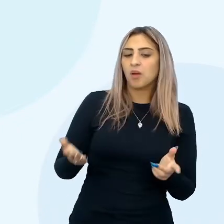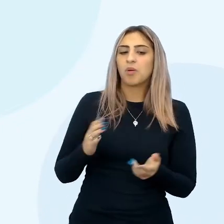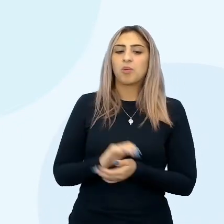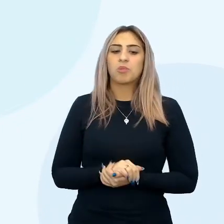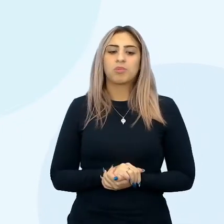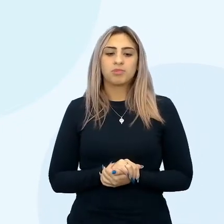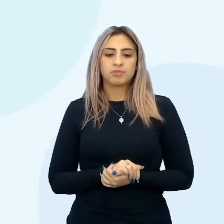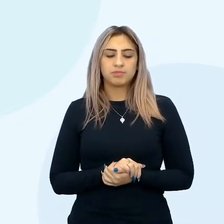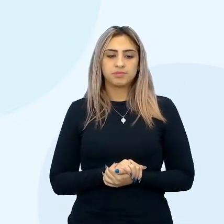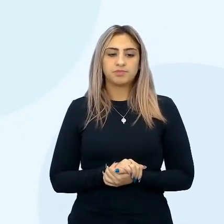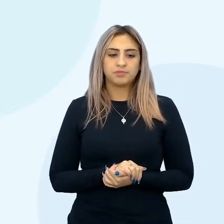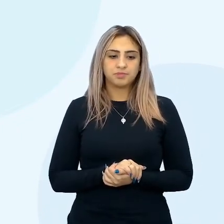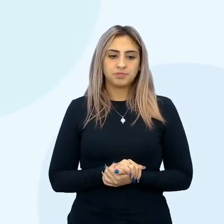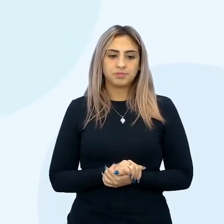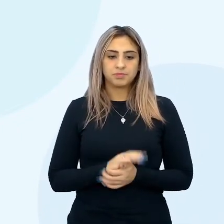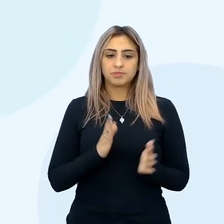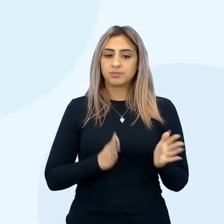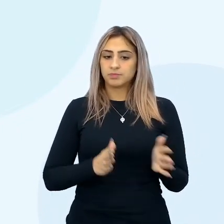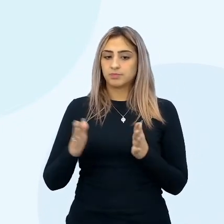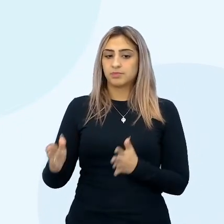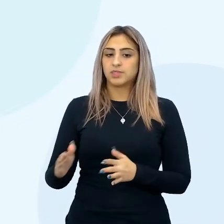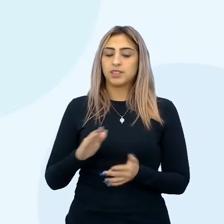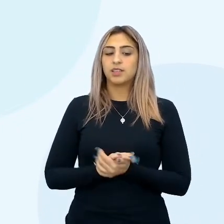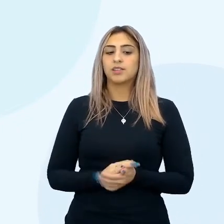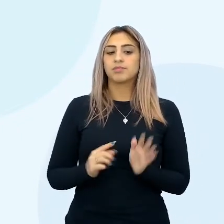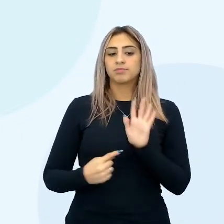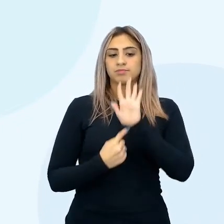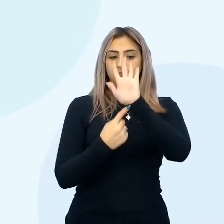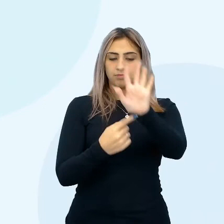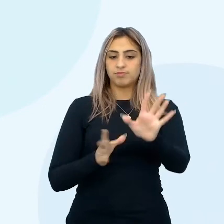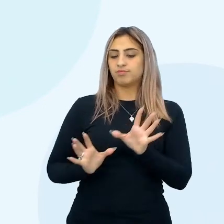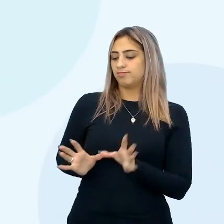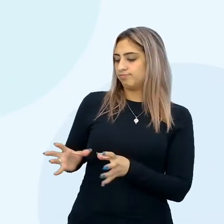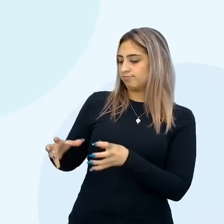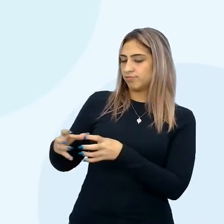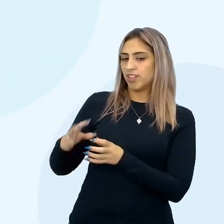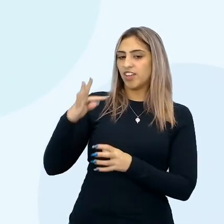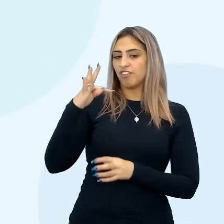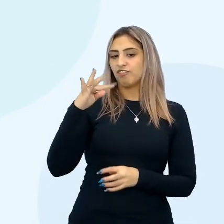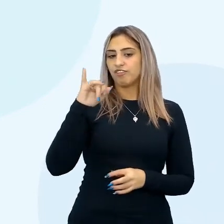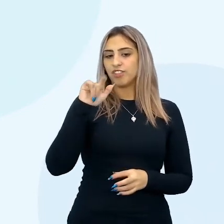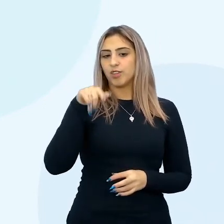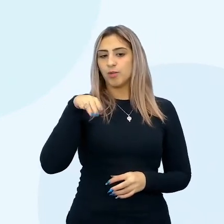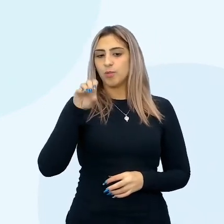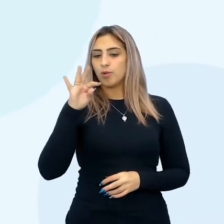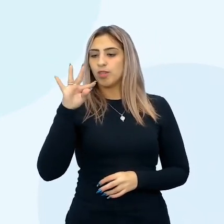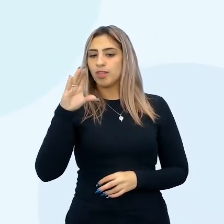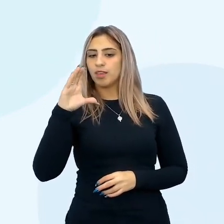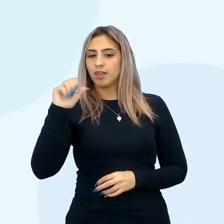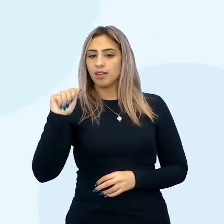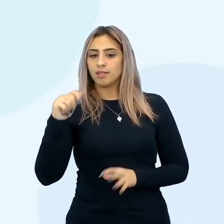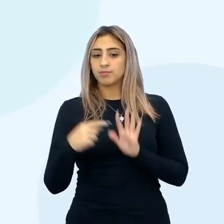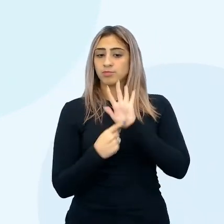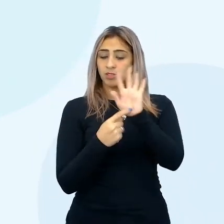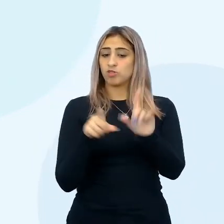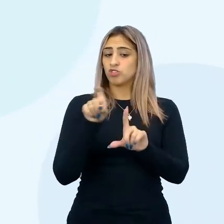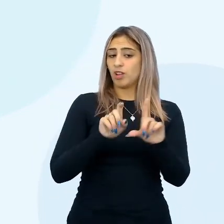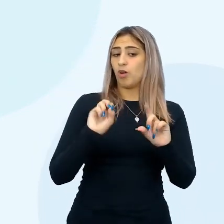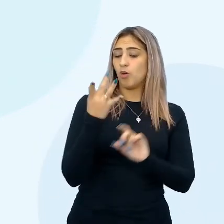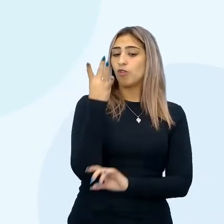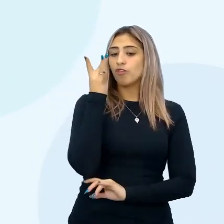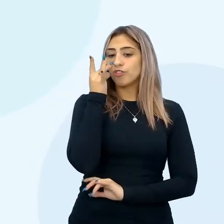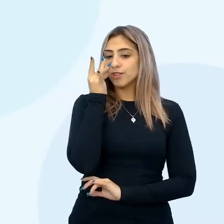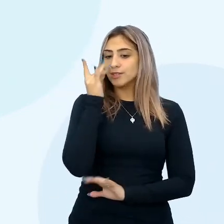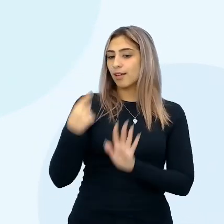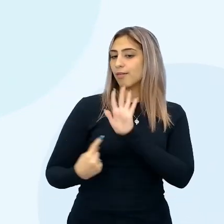Isso é bem bacana, né? Passo 8. A apresentação da filmoteca, exposição digital ou física, né? Isso. Mostra para o